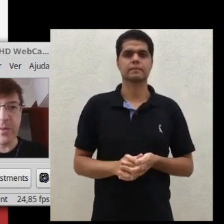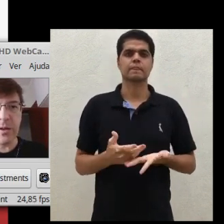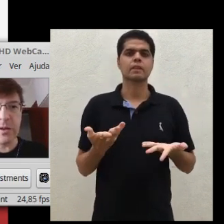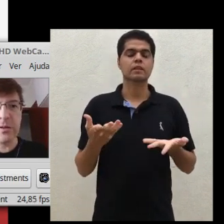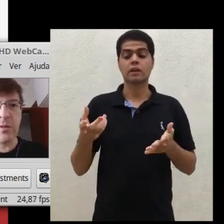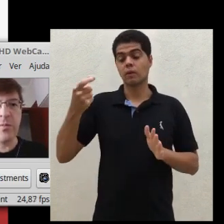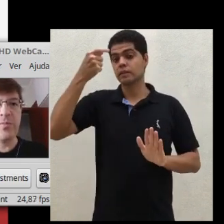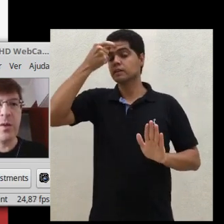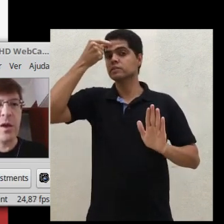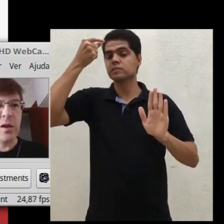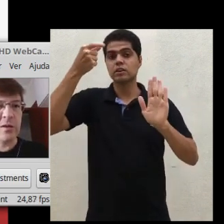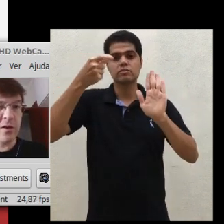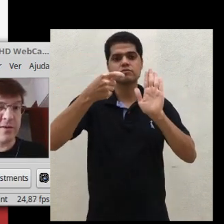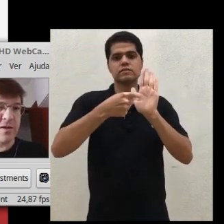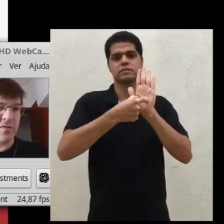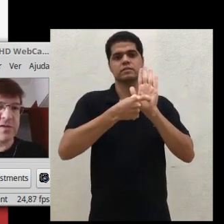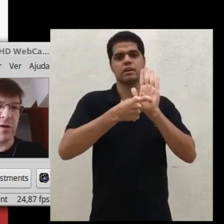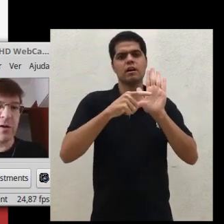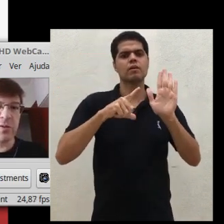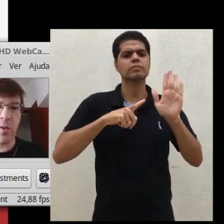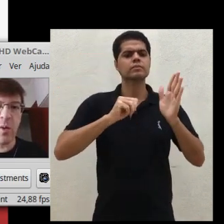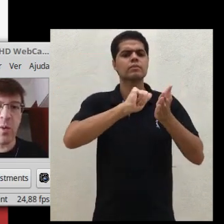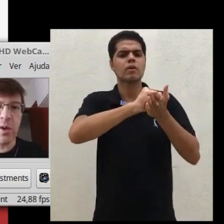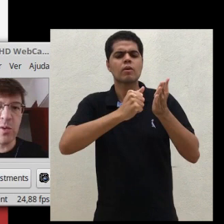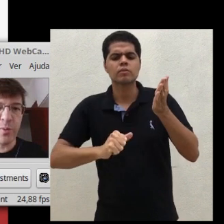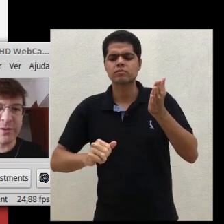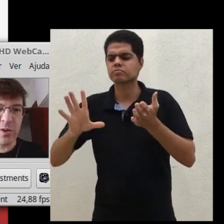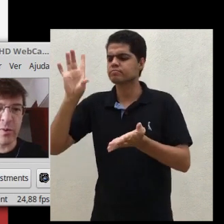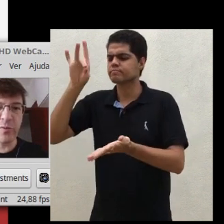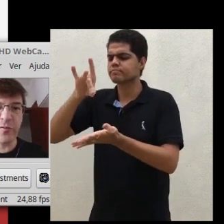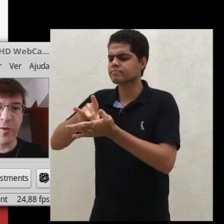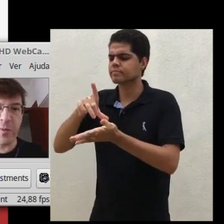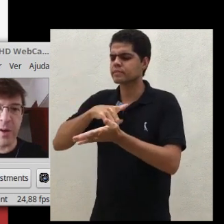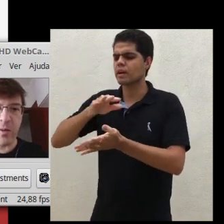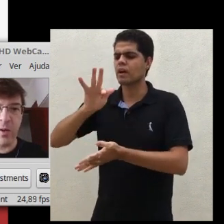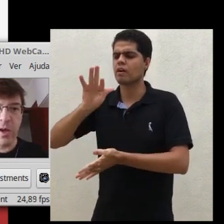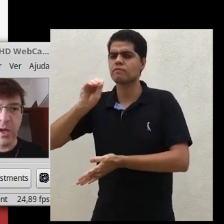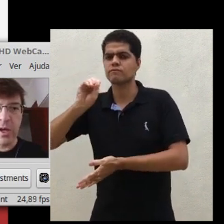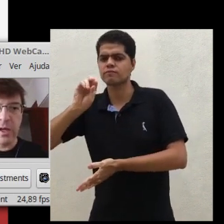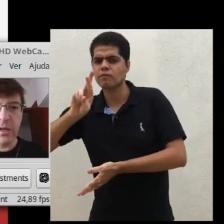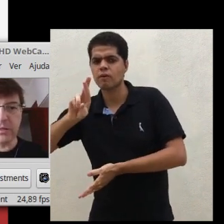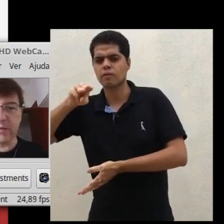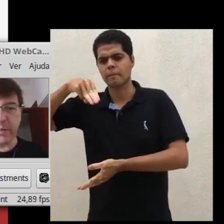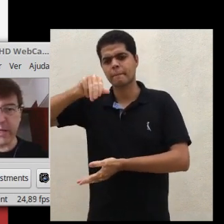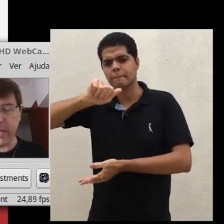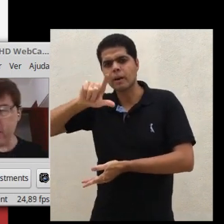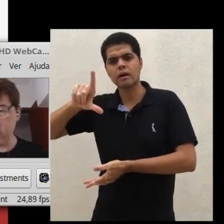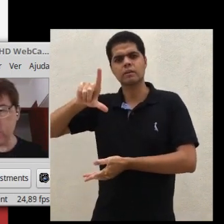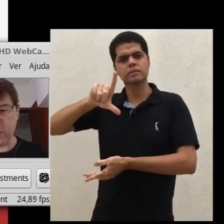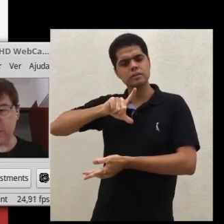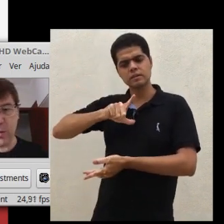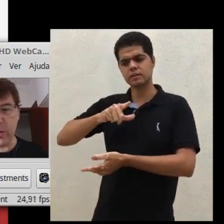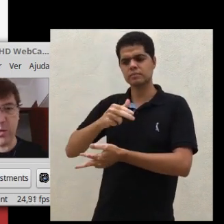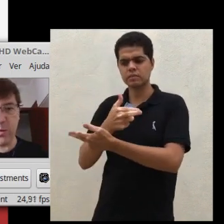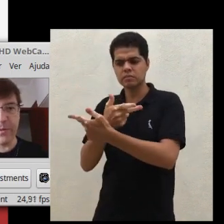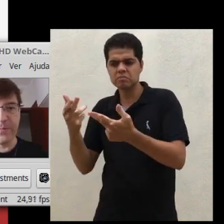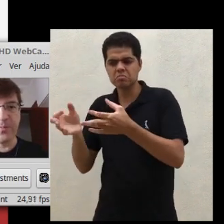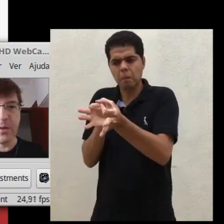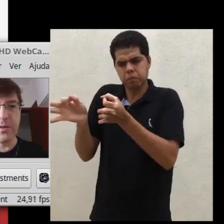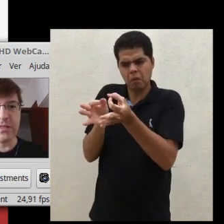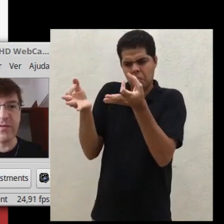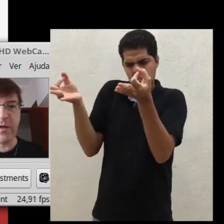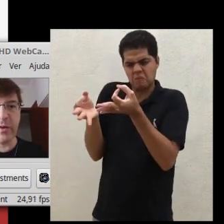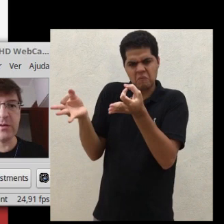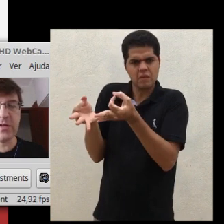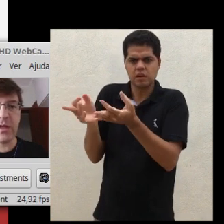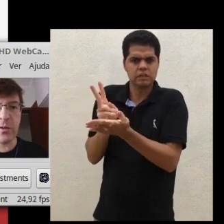mim. Então, inteligência artificial não tem um algoritmo, um procedimento formal. E nem sempre ela garante a solução ótima.